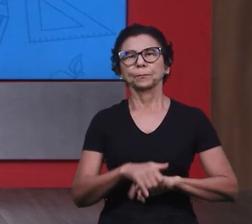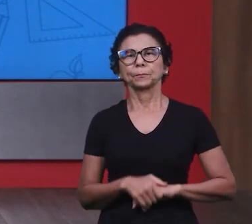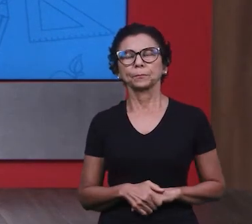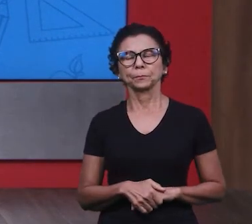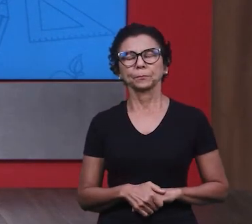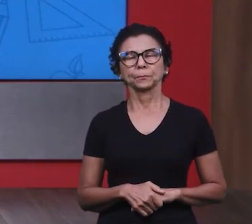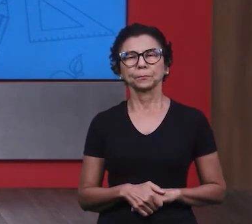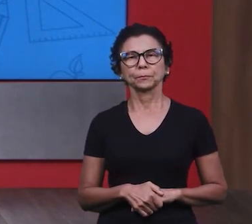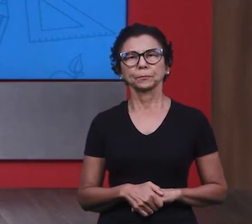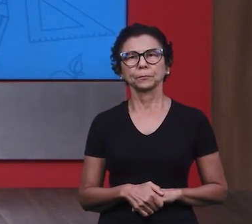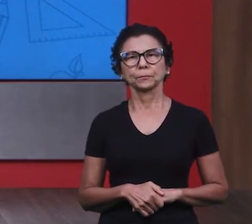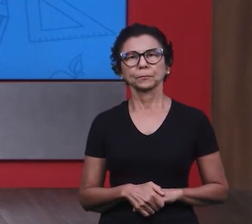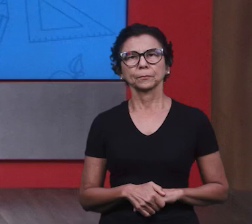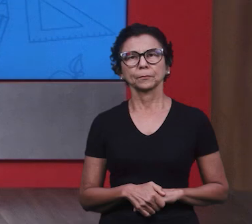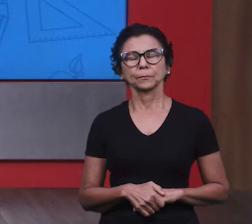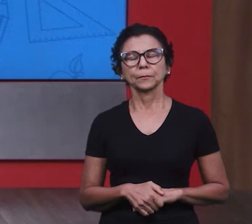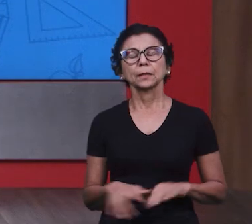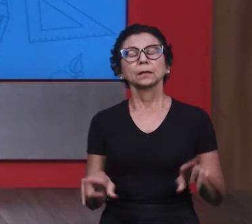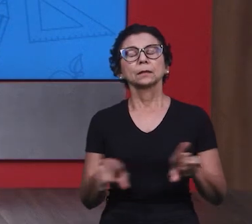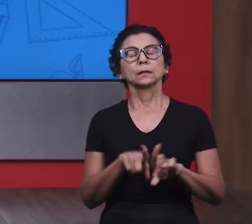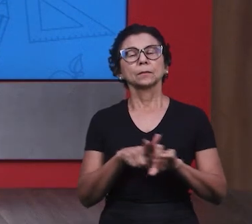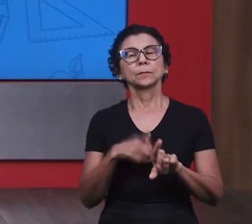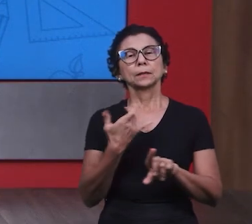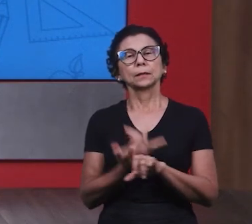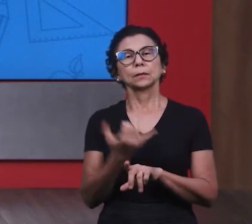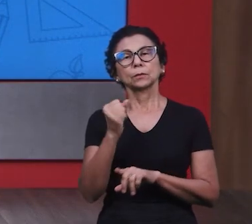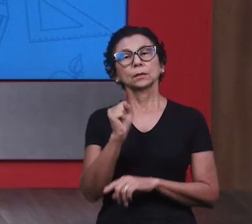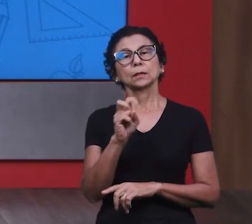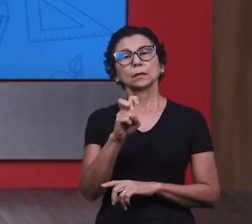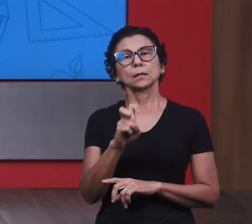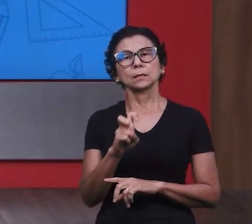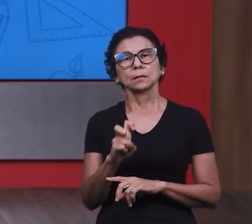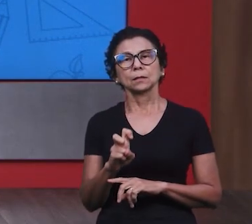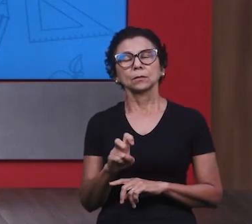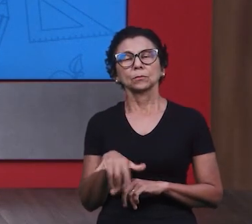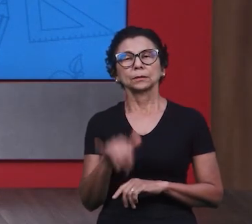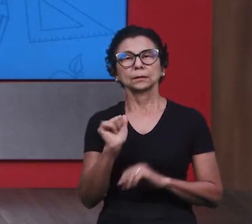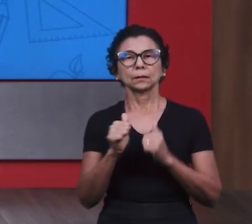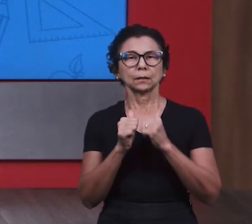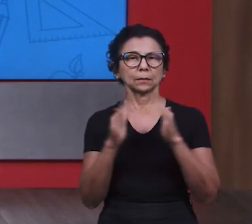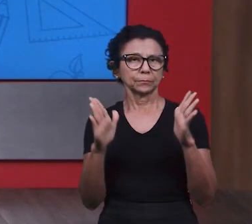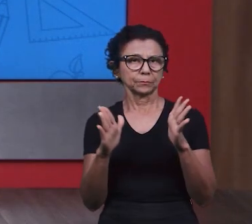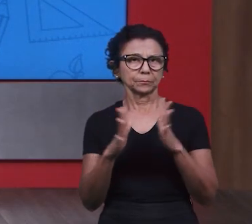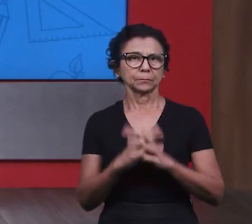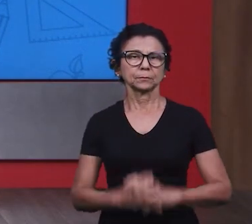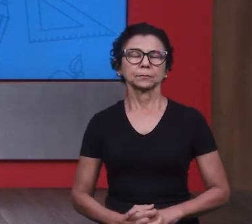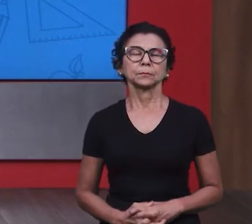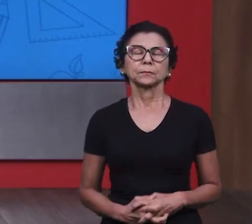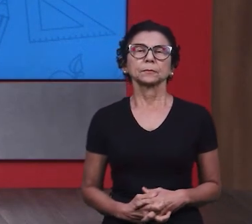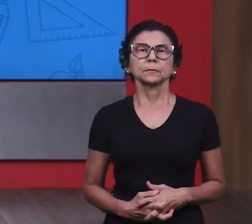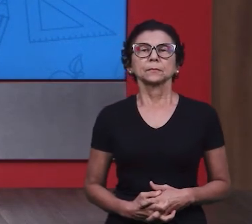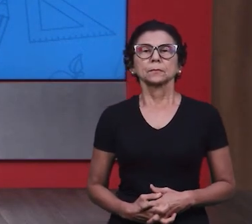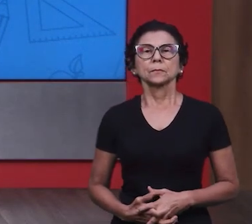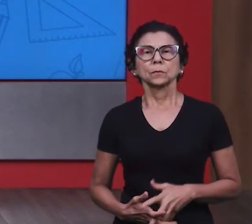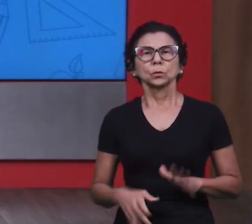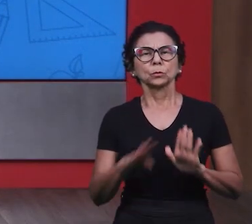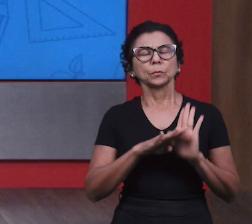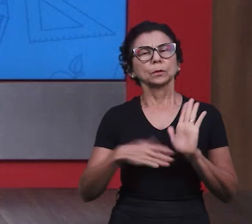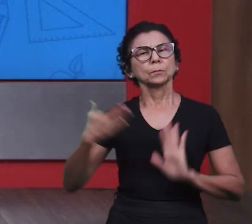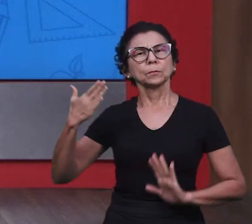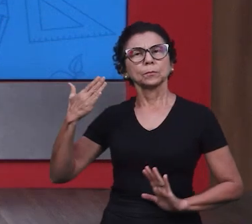Embratel e pode ser assistido pelo canal 85 da Sky Livre. No programa anterior,